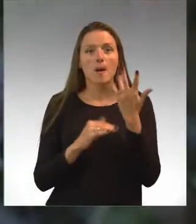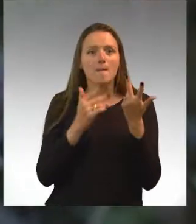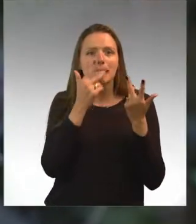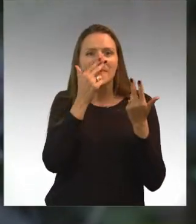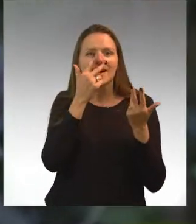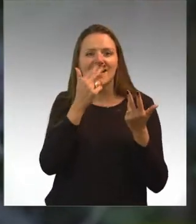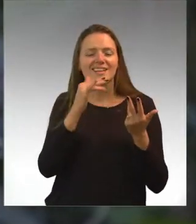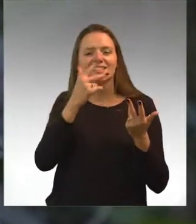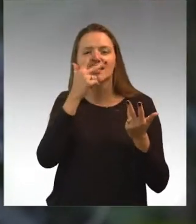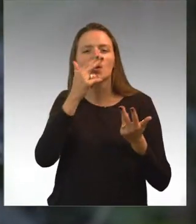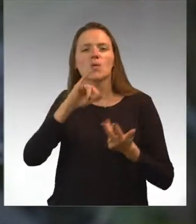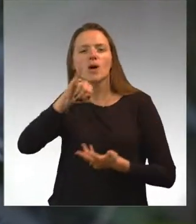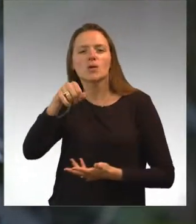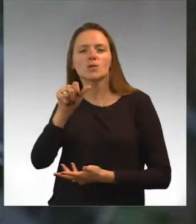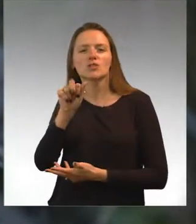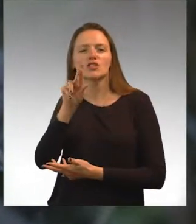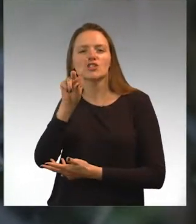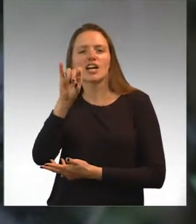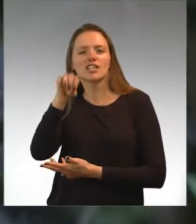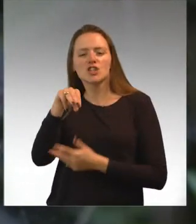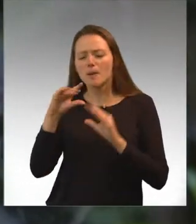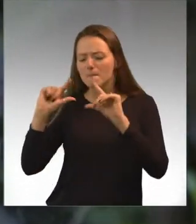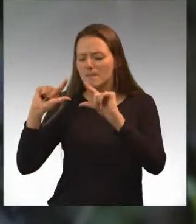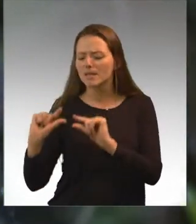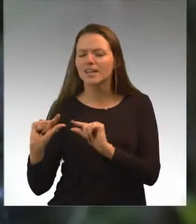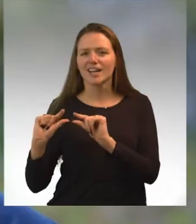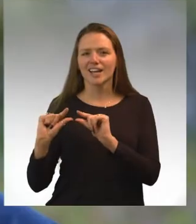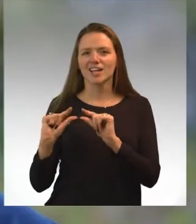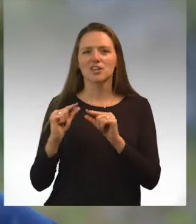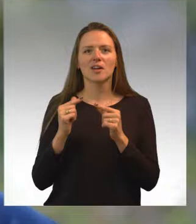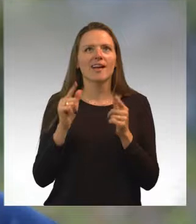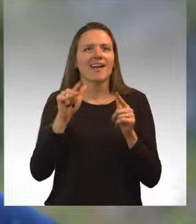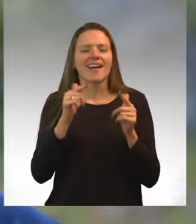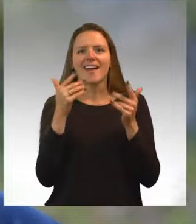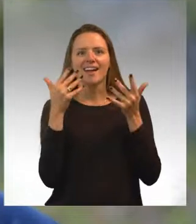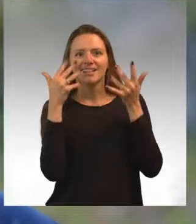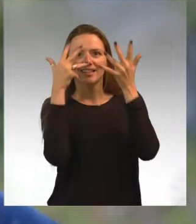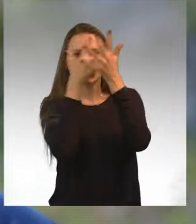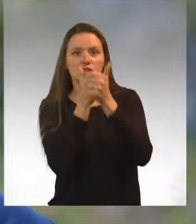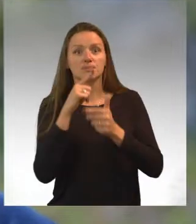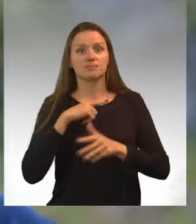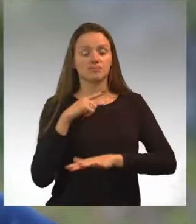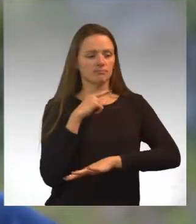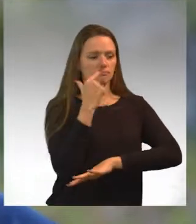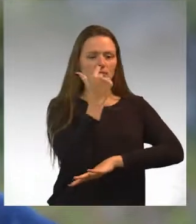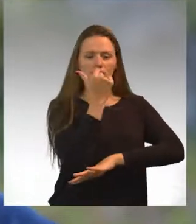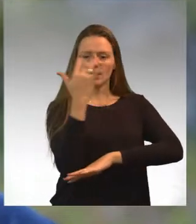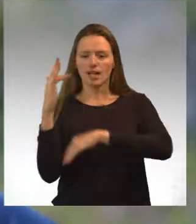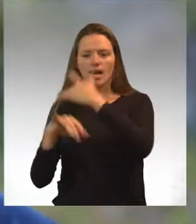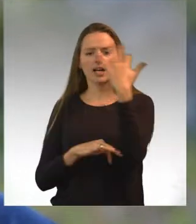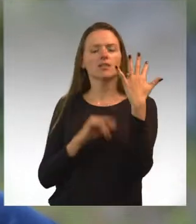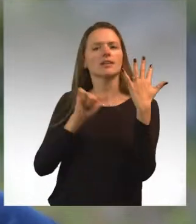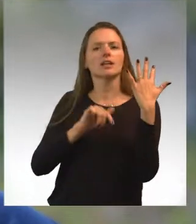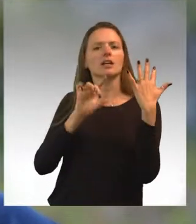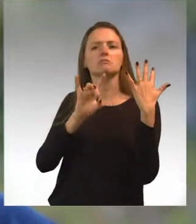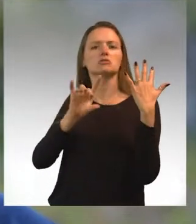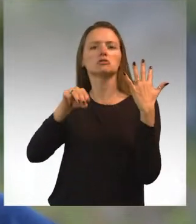miniatura. É uma coisa linda, porque tem plantas que são musgos, que parecem